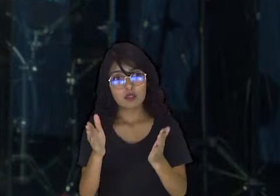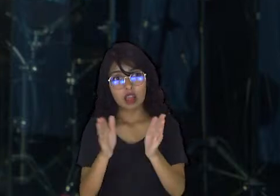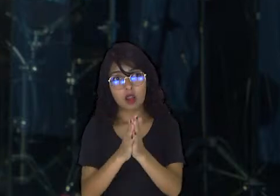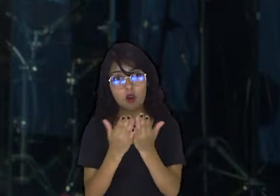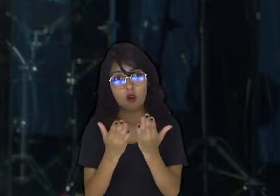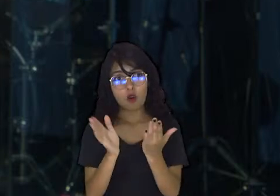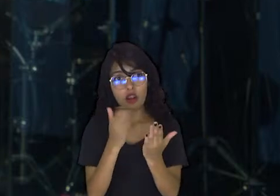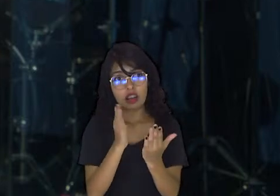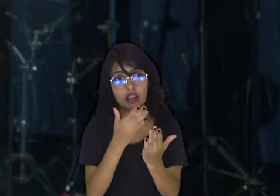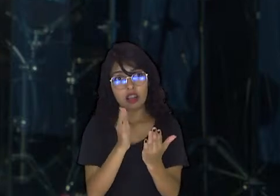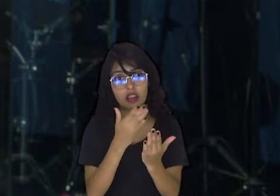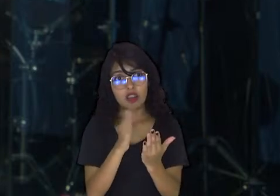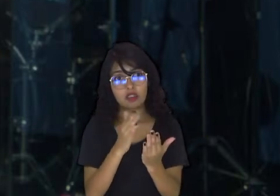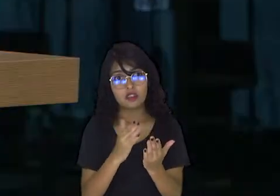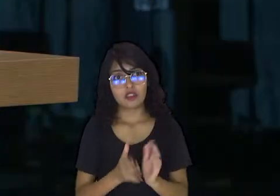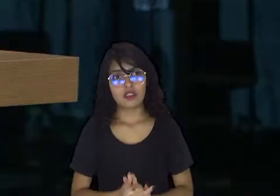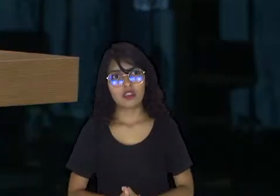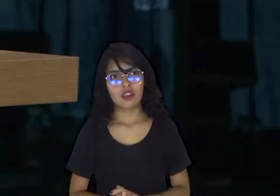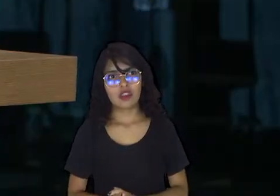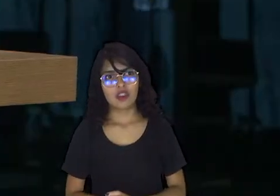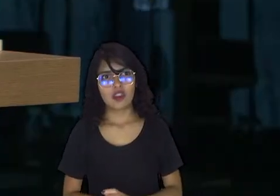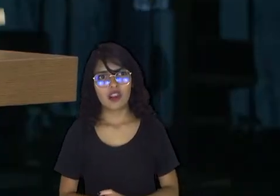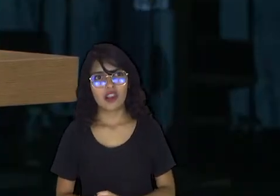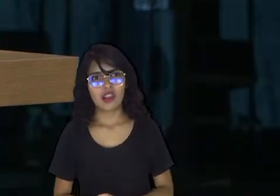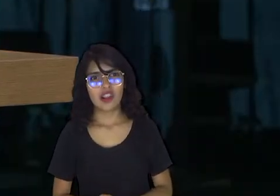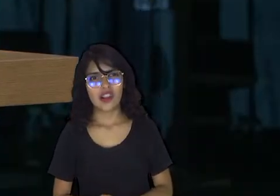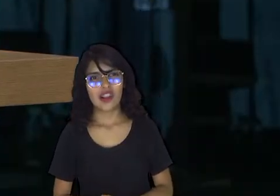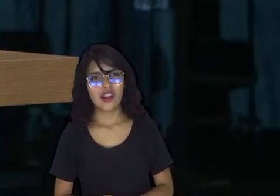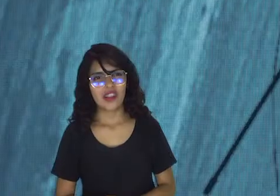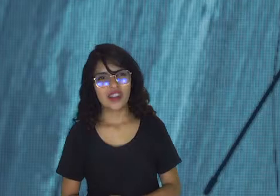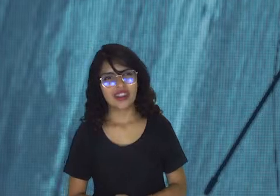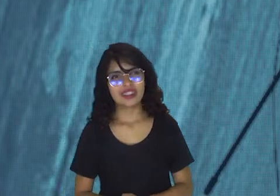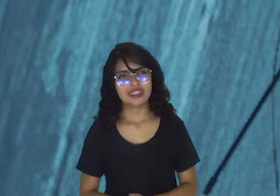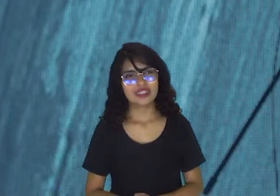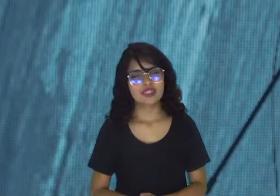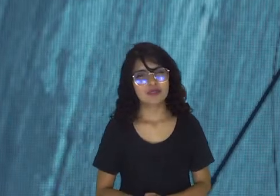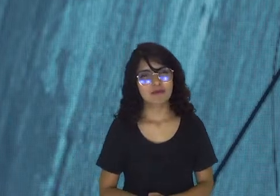Alguém que jogou no bicho essa semana e ganhou? Não.